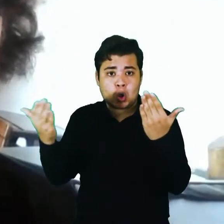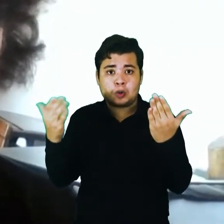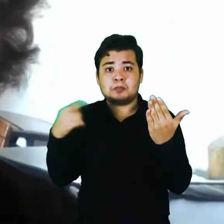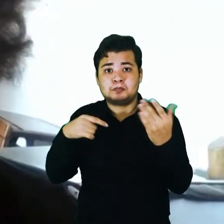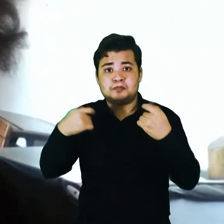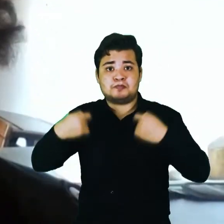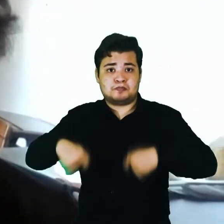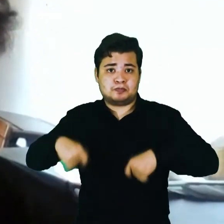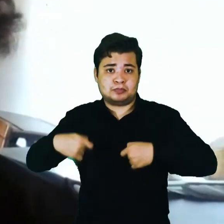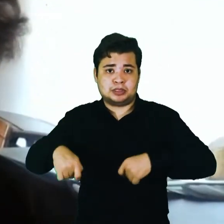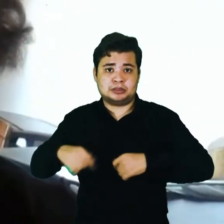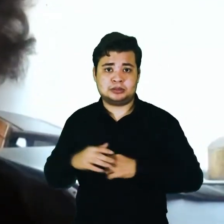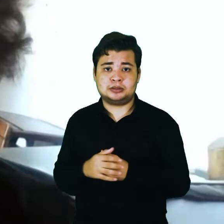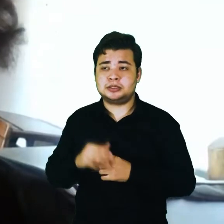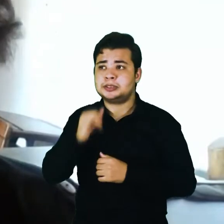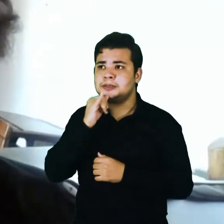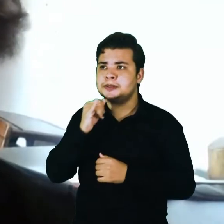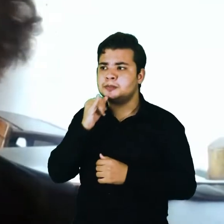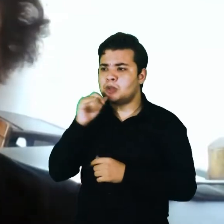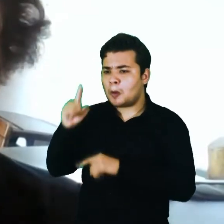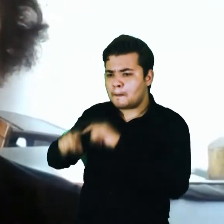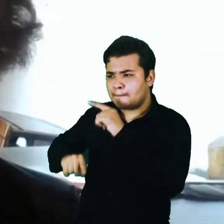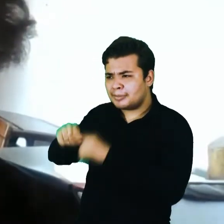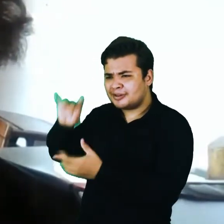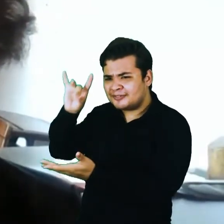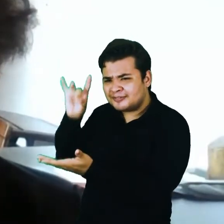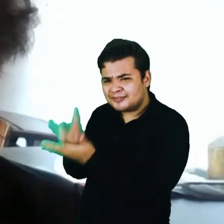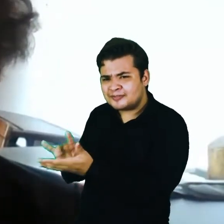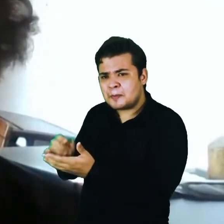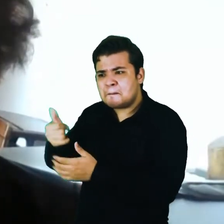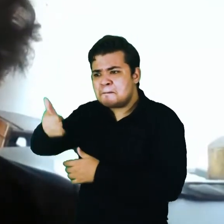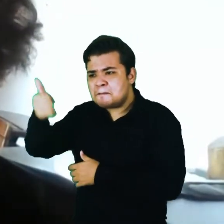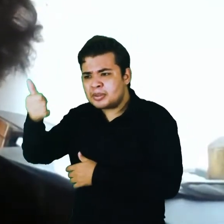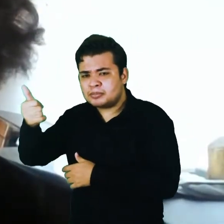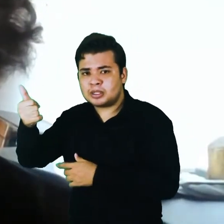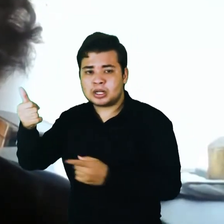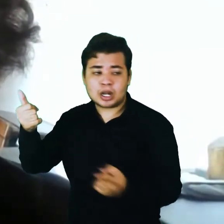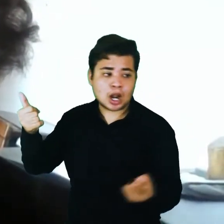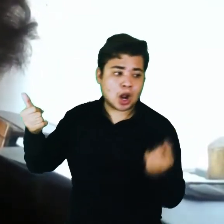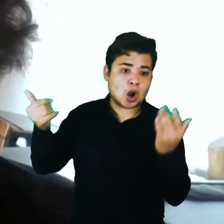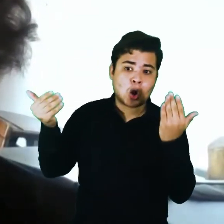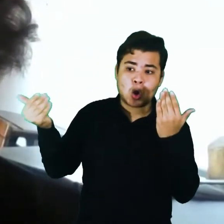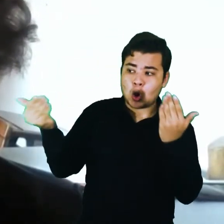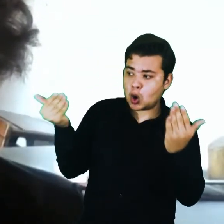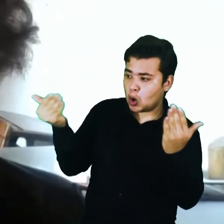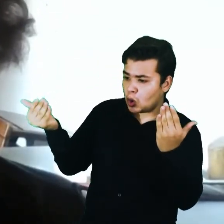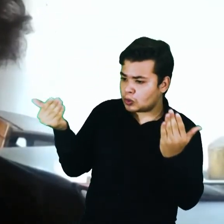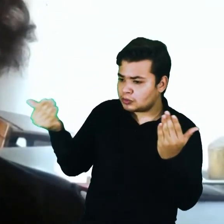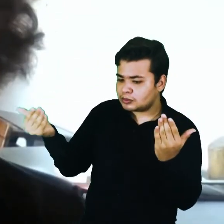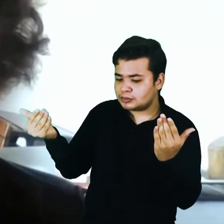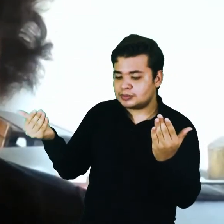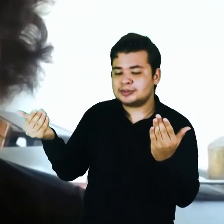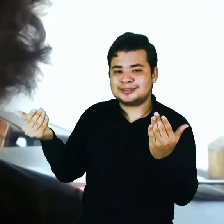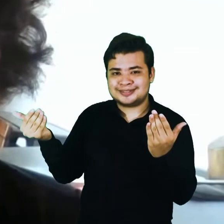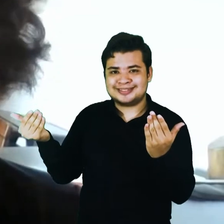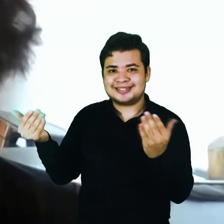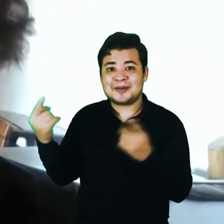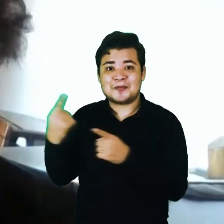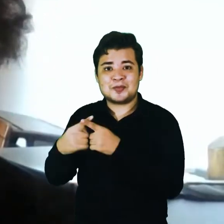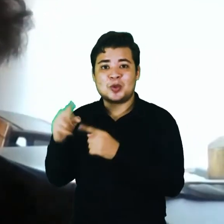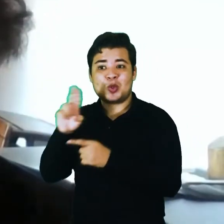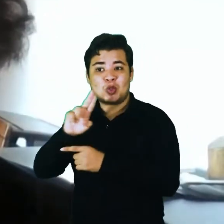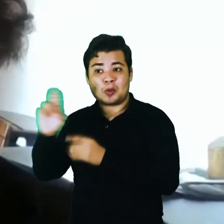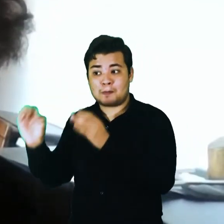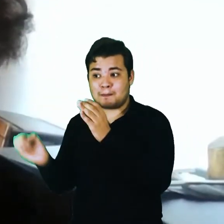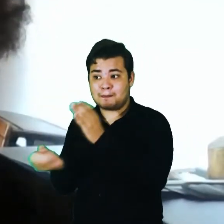tipo, né, que é aquele material que deu origem àquele nome, né, aquela planta, mas também aquele